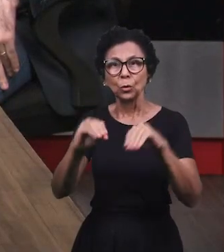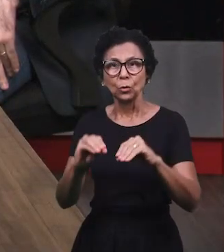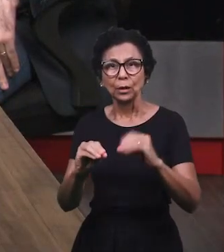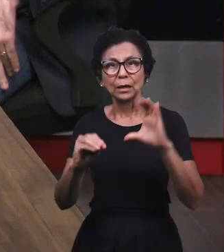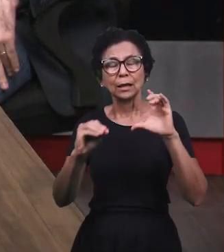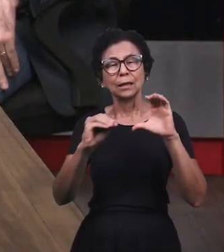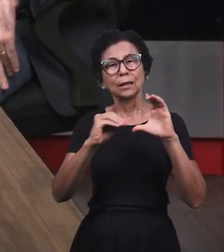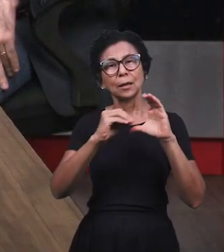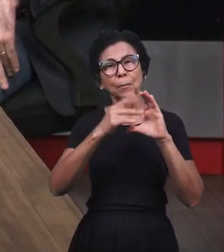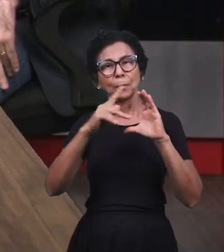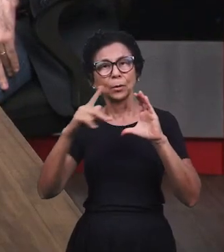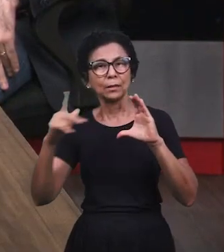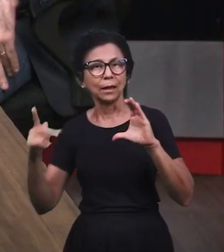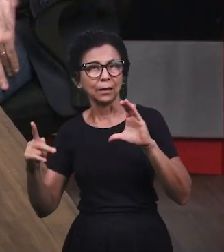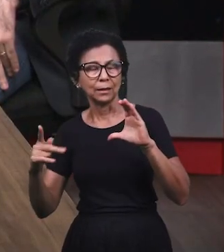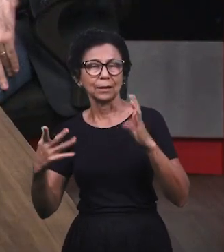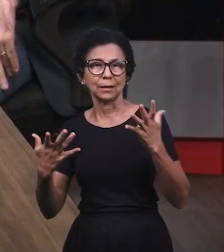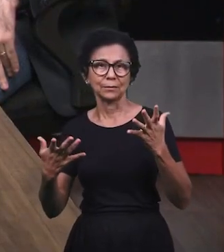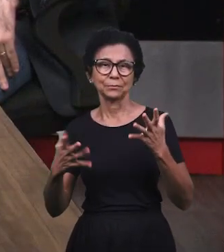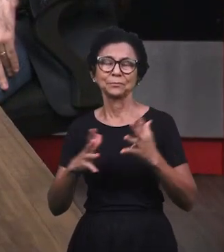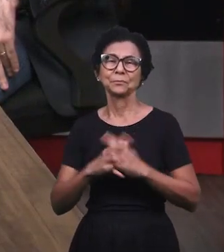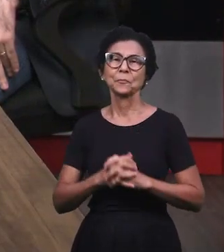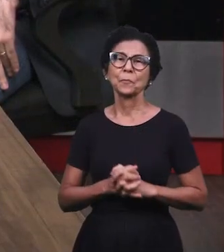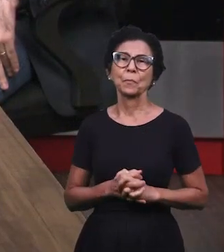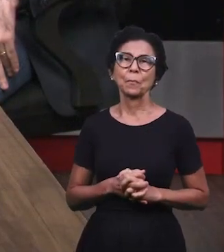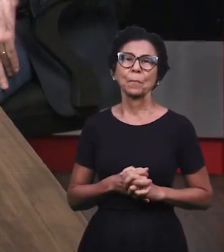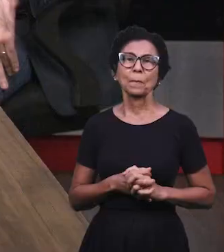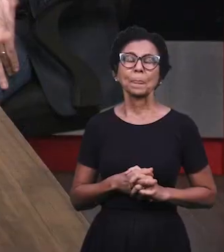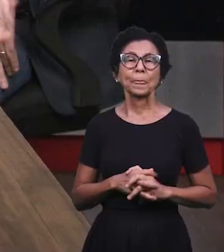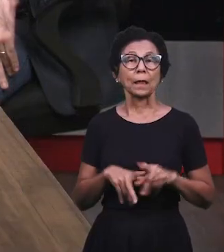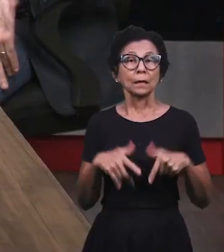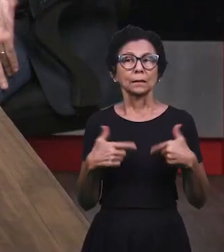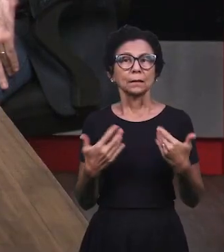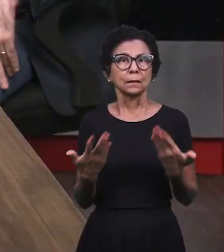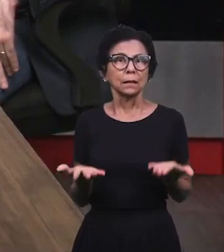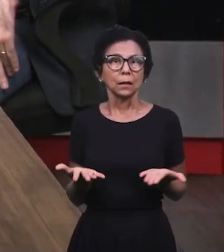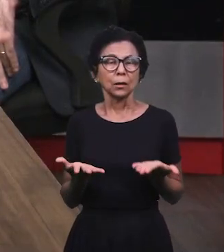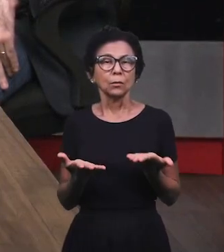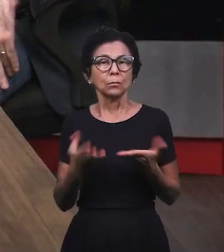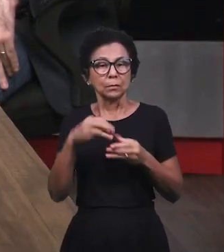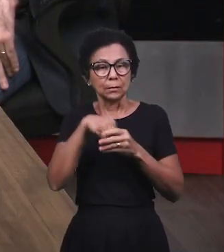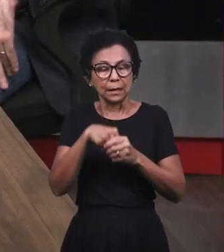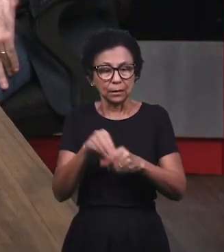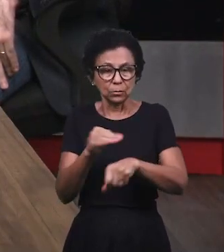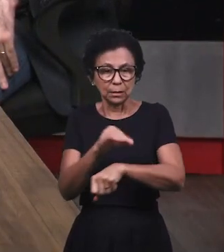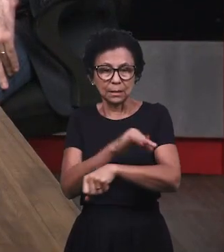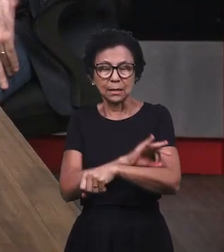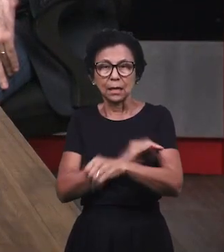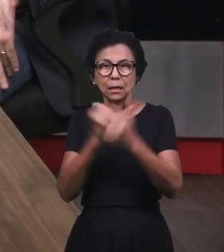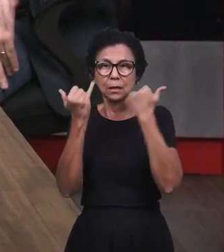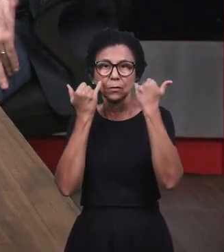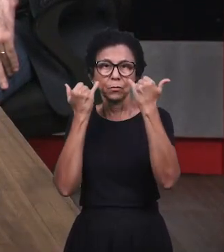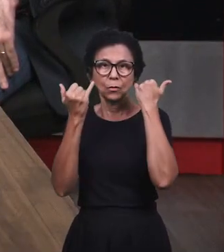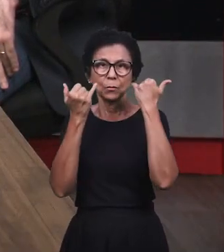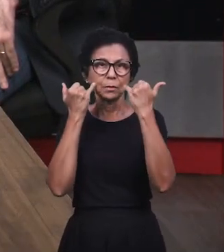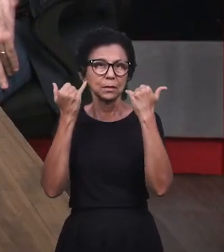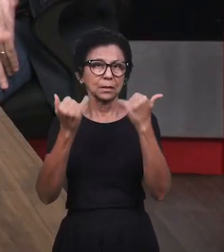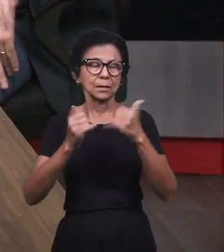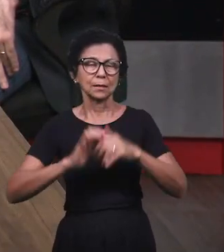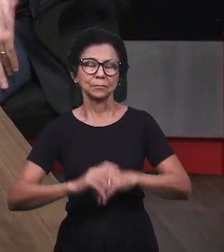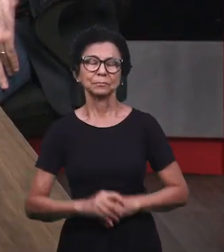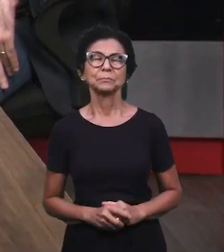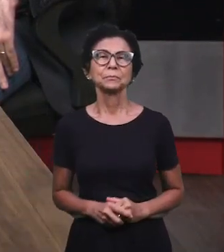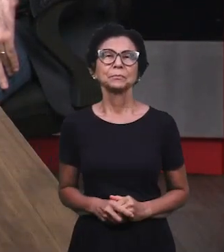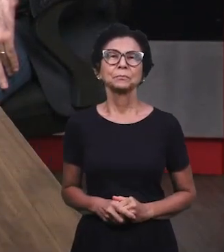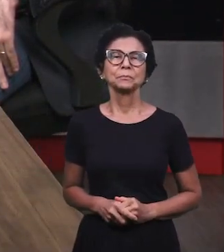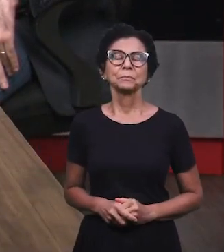né? Enfim, então a informação está ali, arbitrariamente disposta. E,